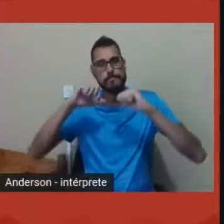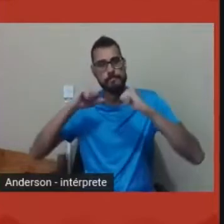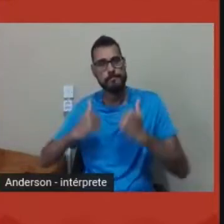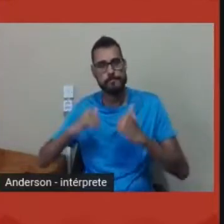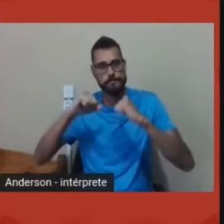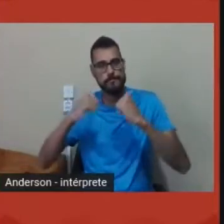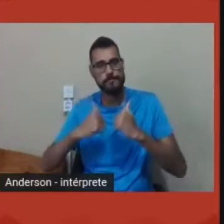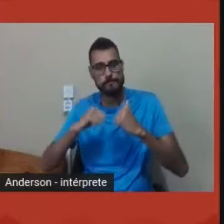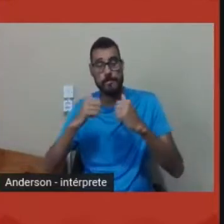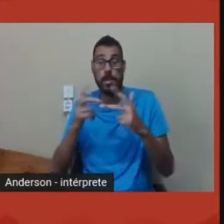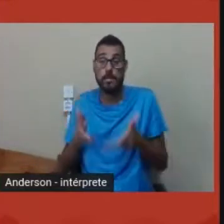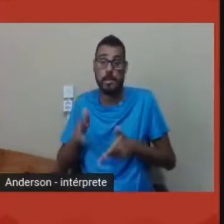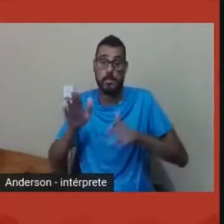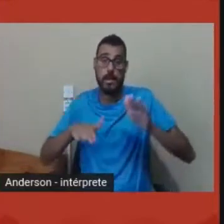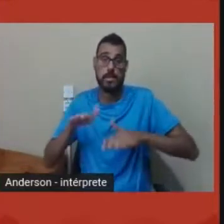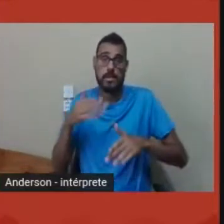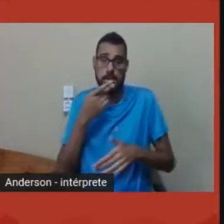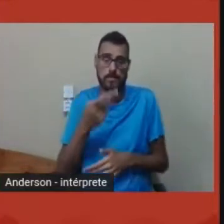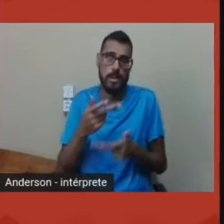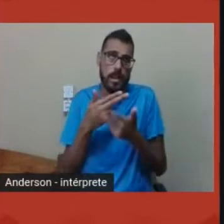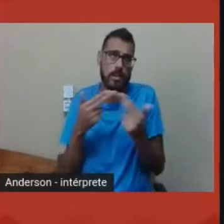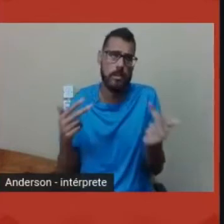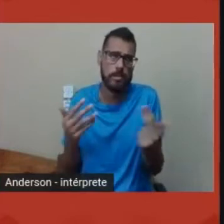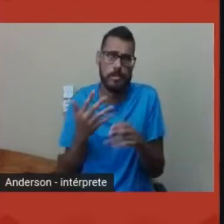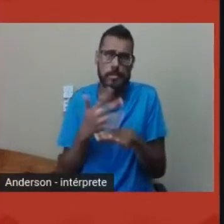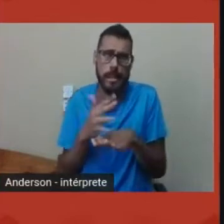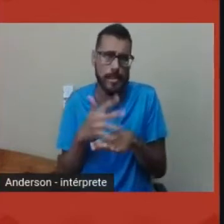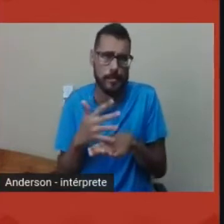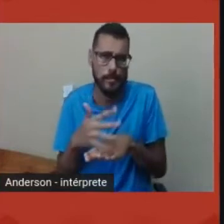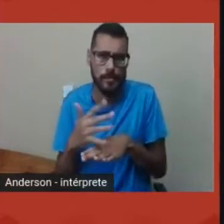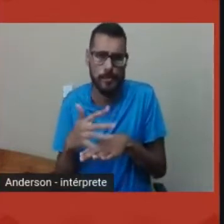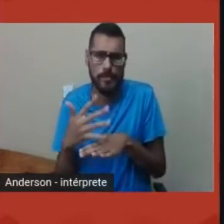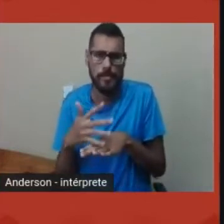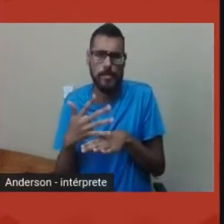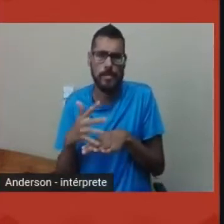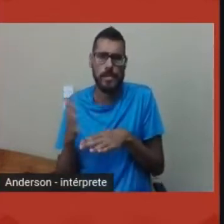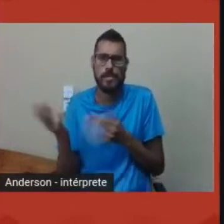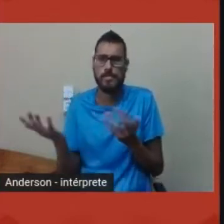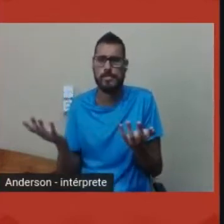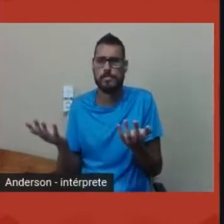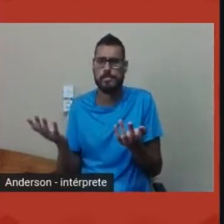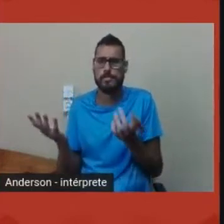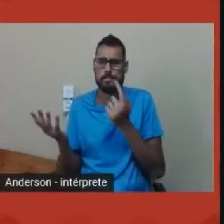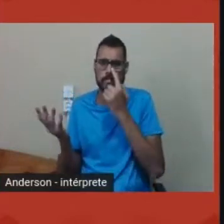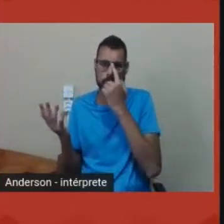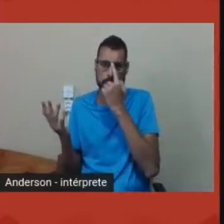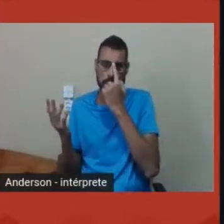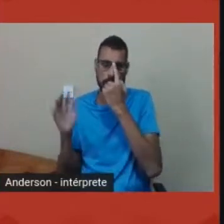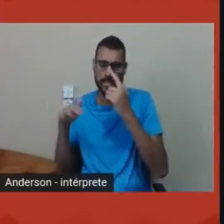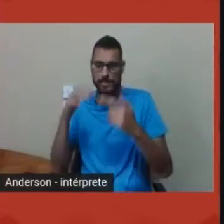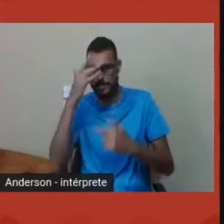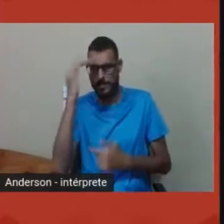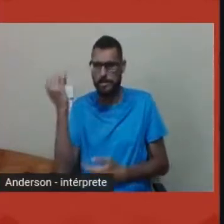falando coisas que às vezes não tem nada a ver, né? A Armando chegou e jogou um negócio, não entendi nada, né?